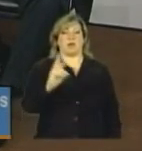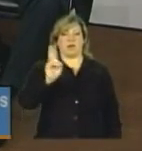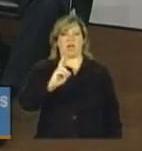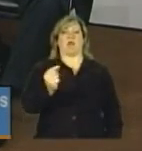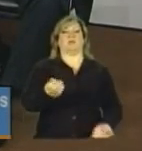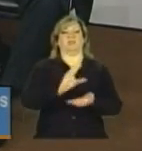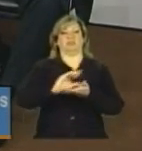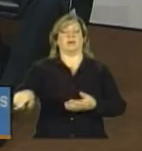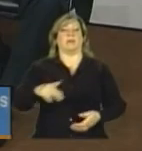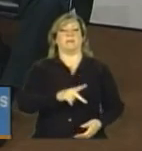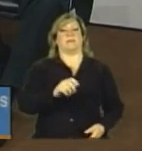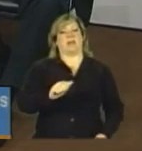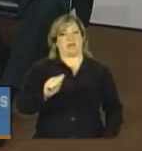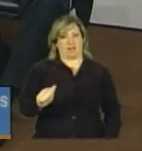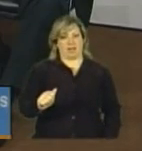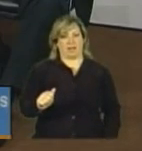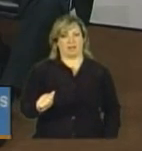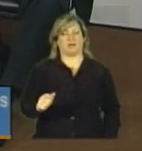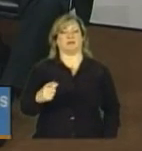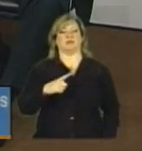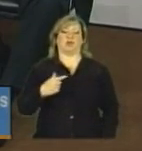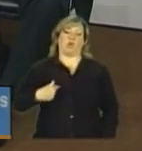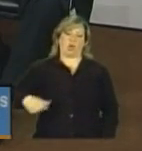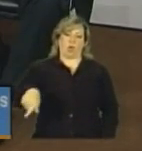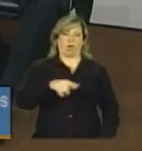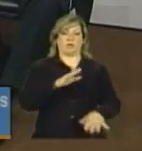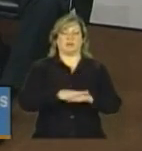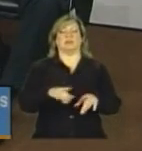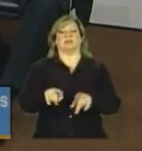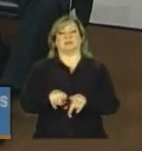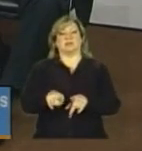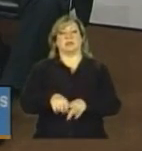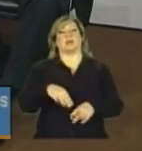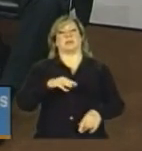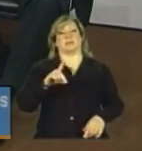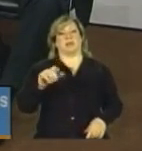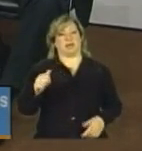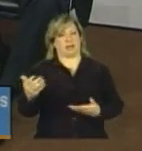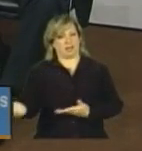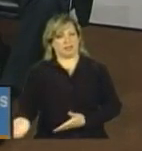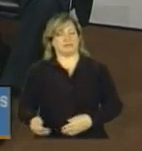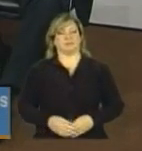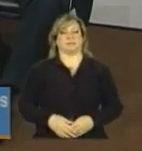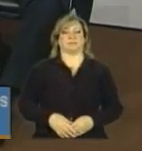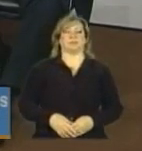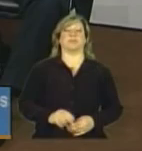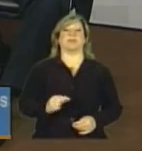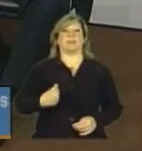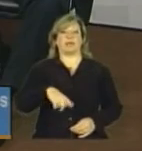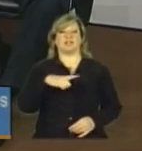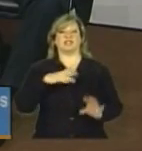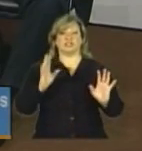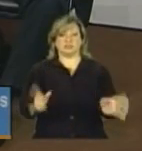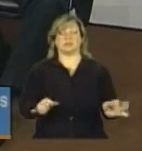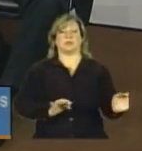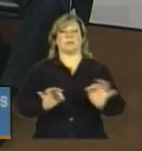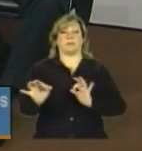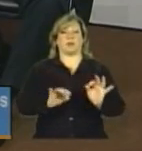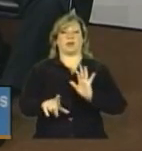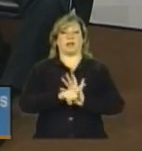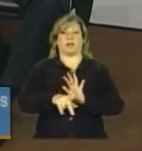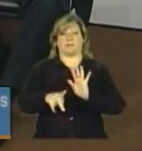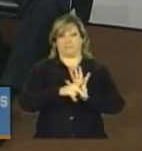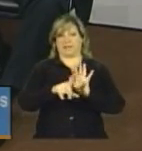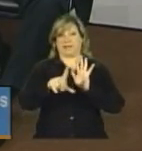aplicados pelo PA, tanto por nós quanto pelo MDA. E já temos na no projeto de lei orçamentária encaminhado ao